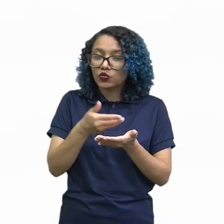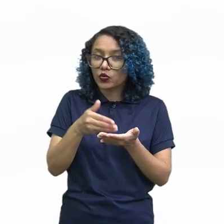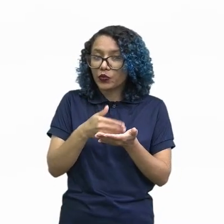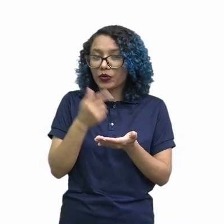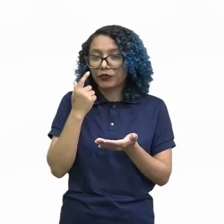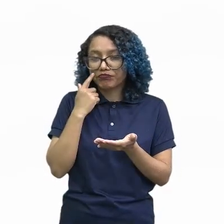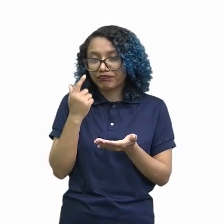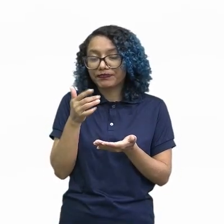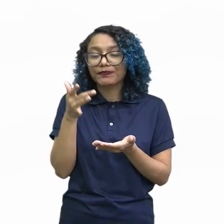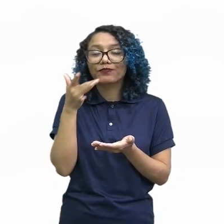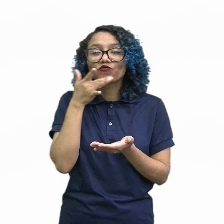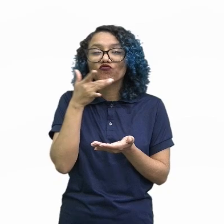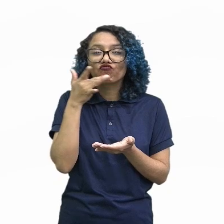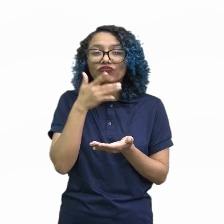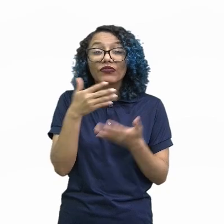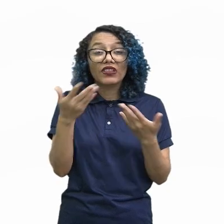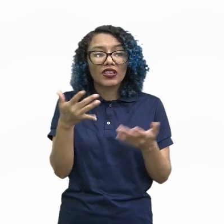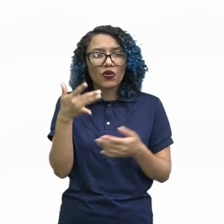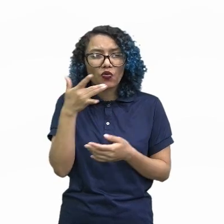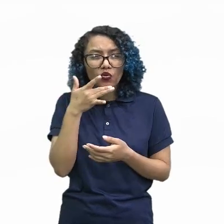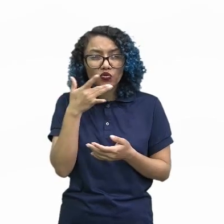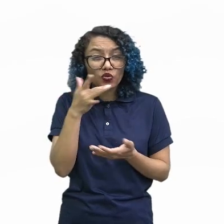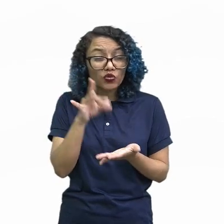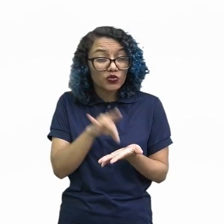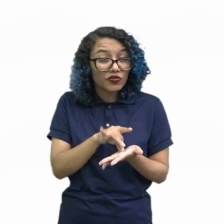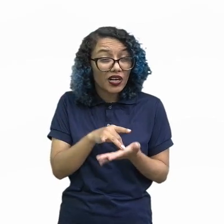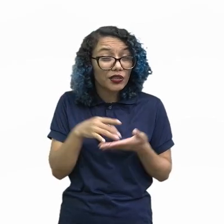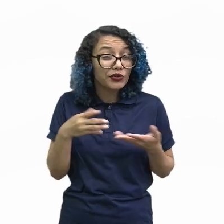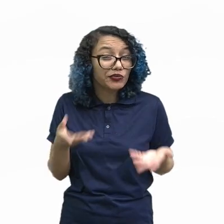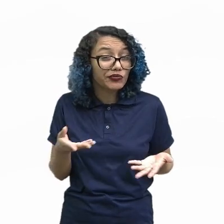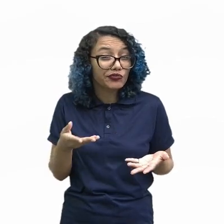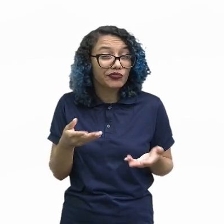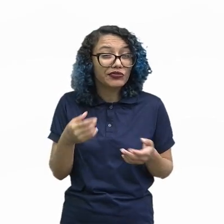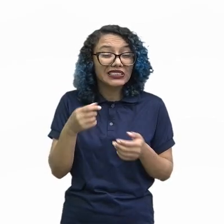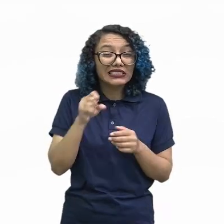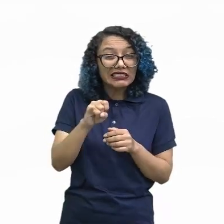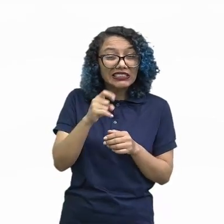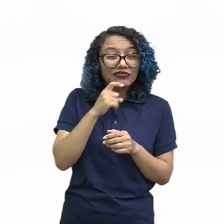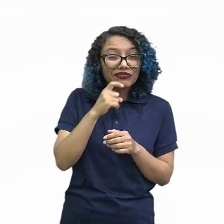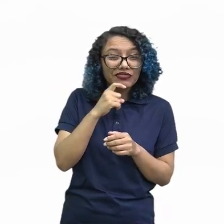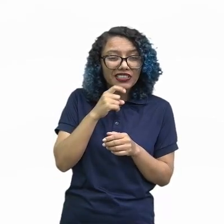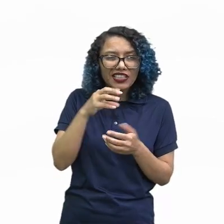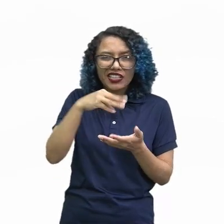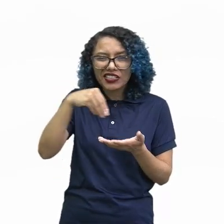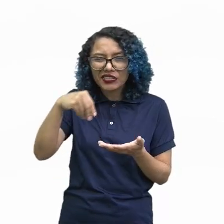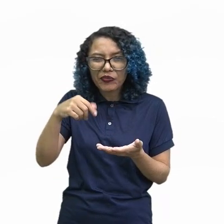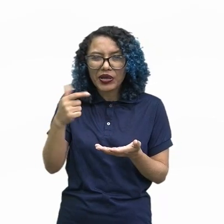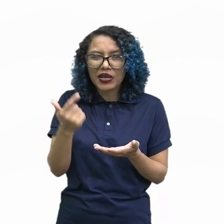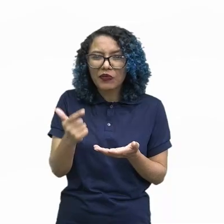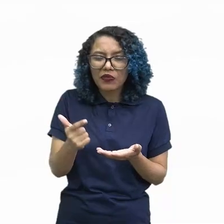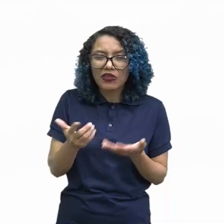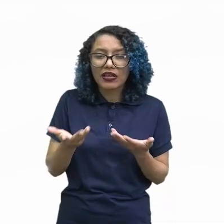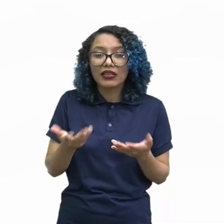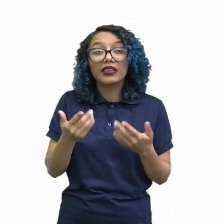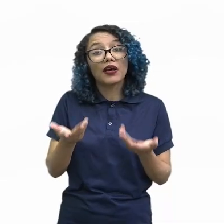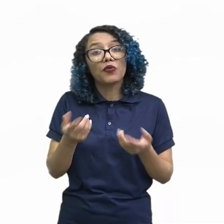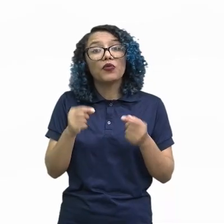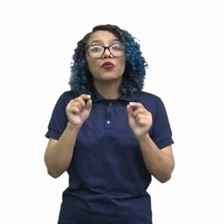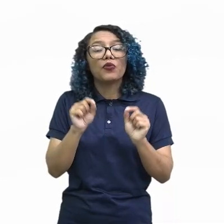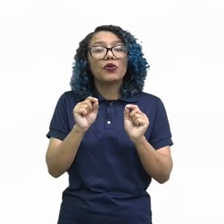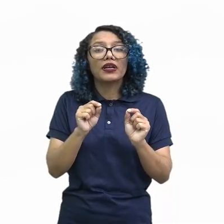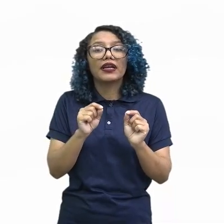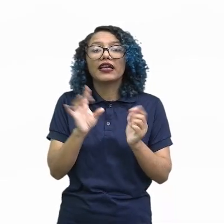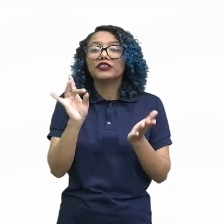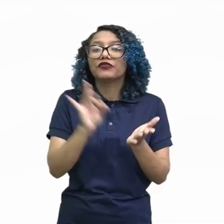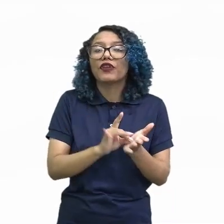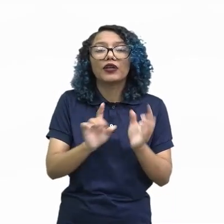uma delícia. Será que ela estava uma delícia realmente? Fria e sem tempero. Percebam que a sopa não estava boa, pessoal.